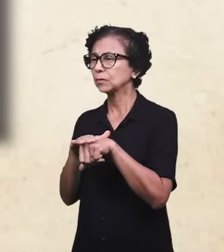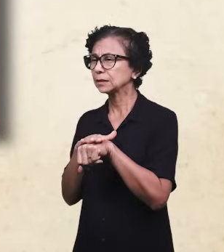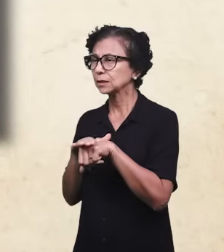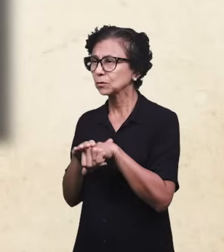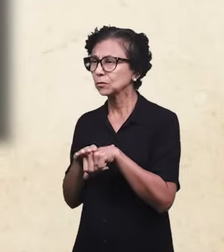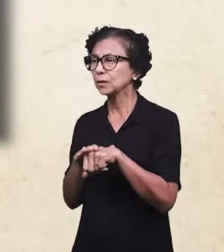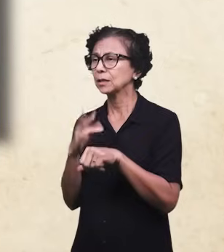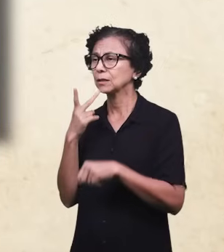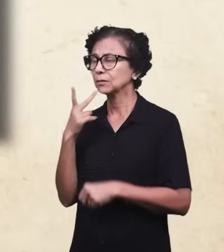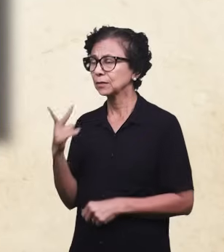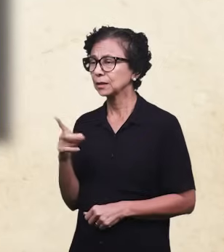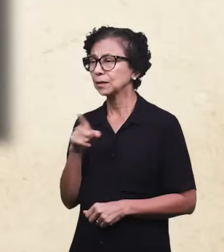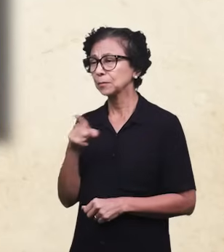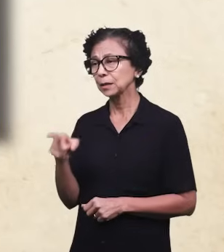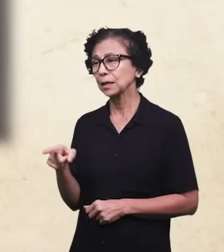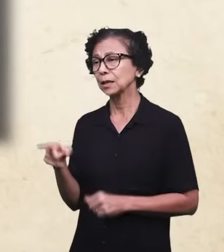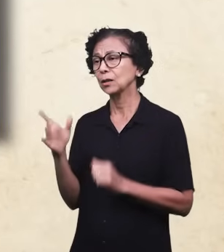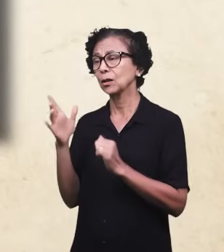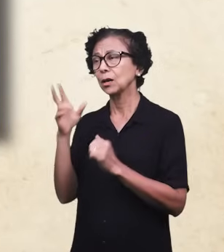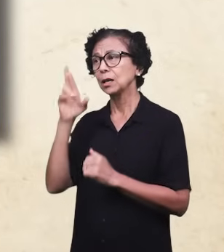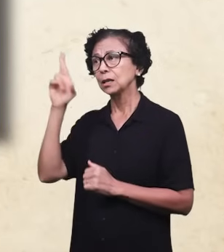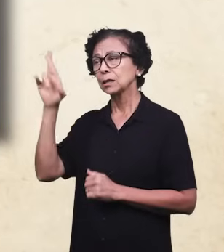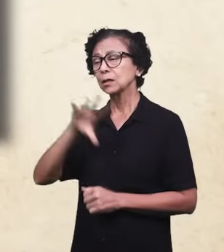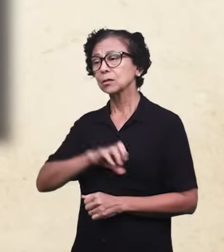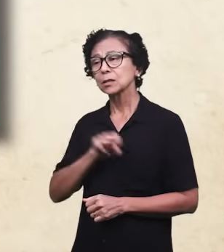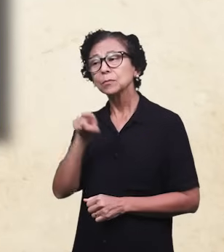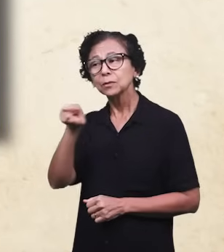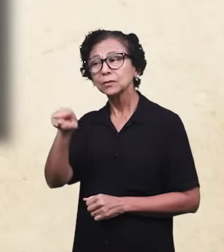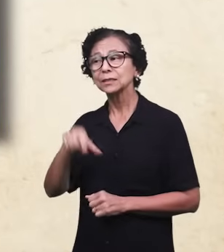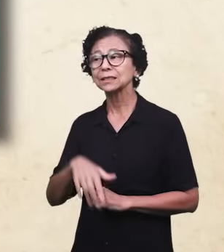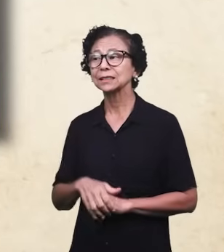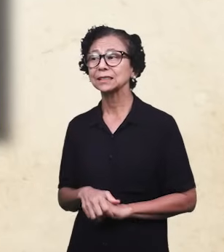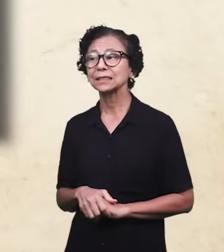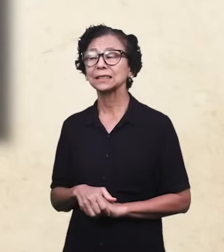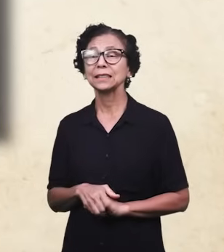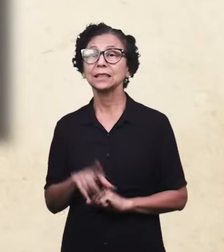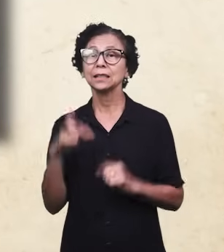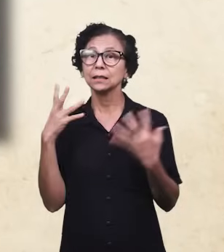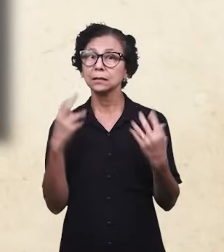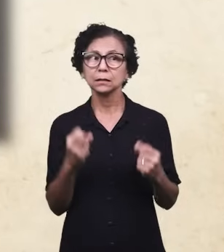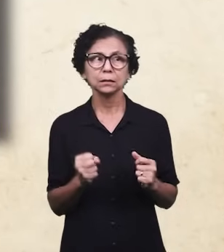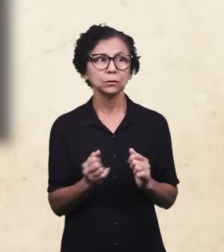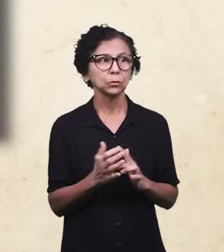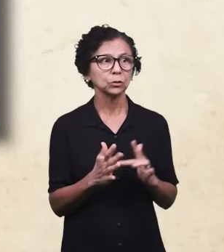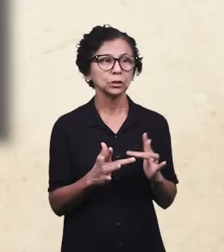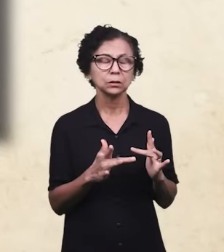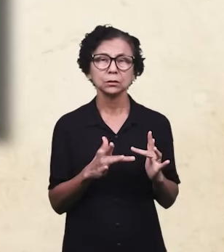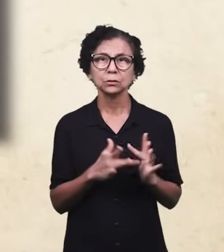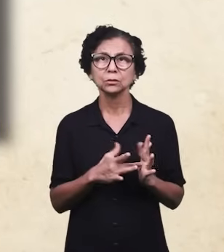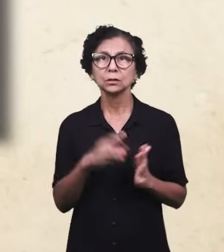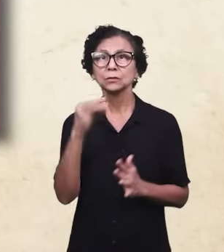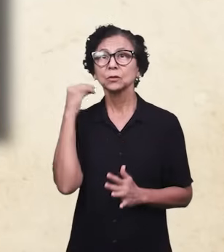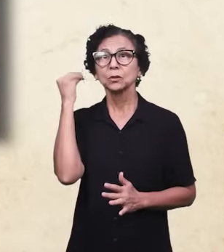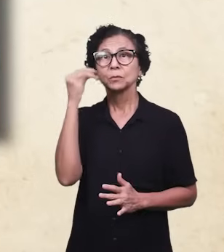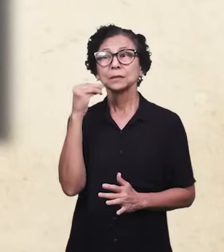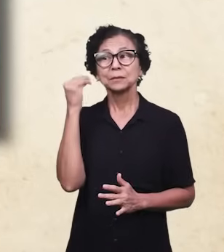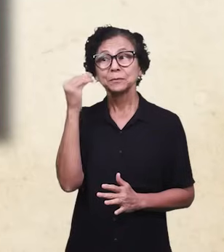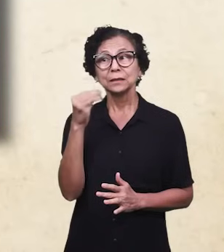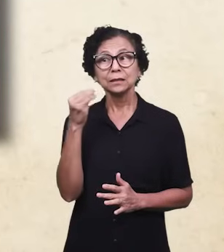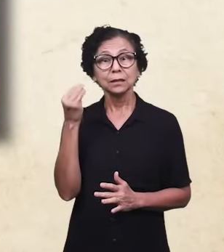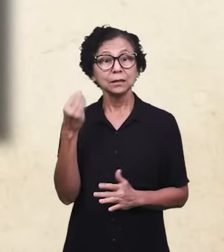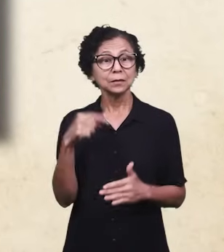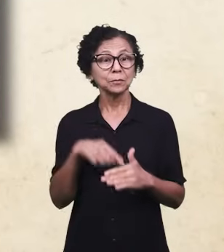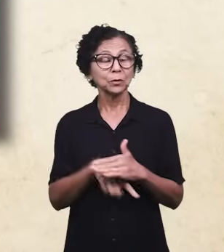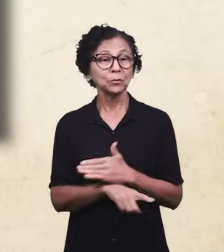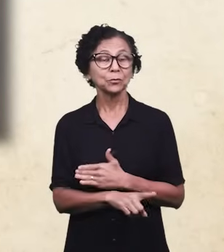se converteu ali na sala de quimioterapia e foi uma experiência muito grande, assim, para todos os médicos. Minha médica